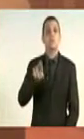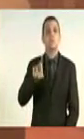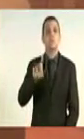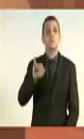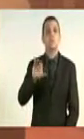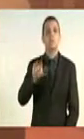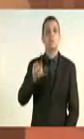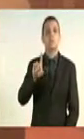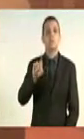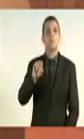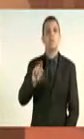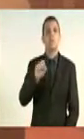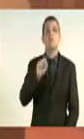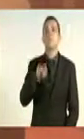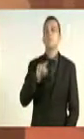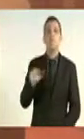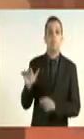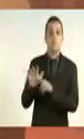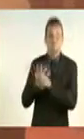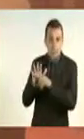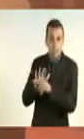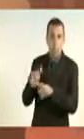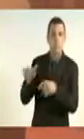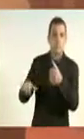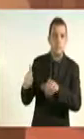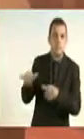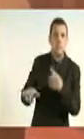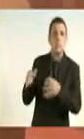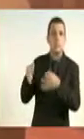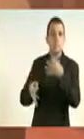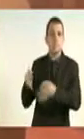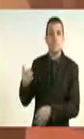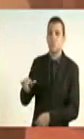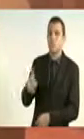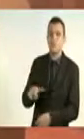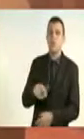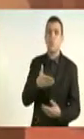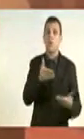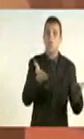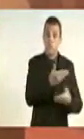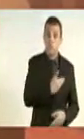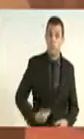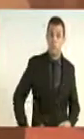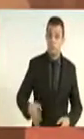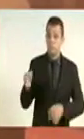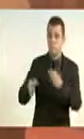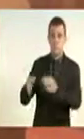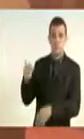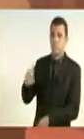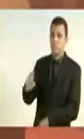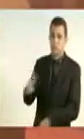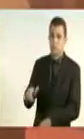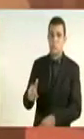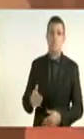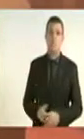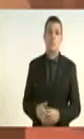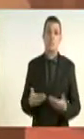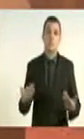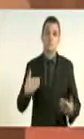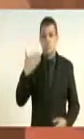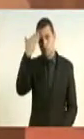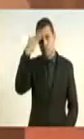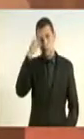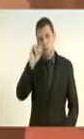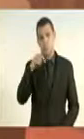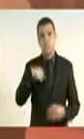de habilitação ou de julgamento das propostas pela atual gestão. Portanto, entendo que com essa explicação me